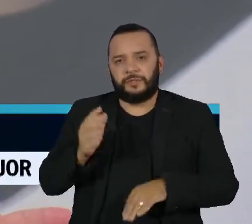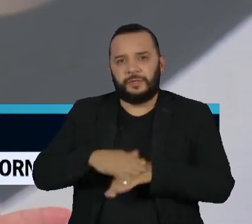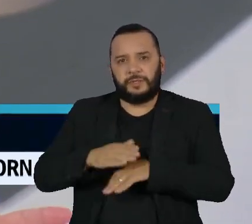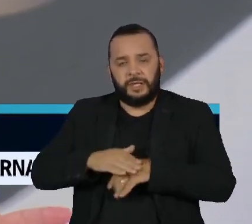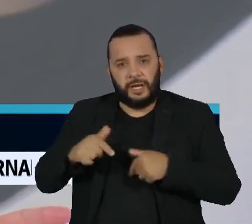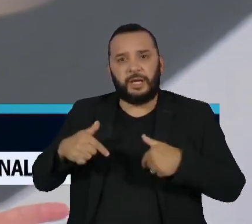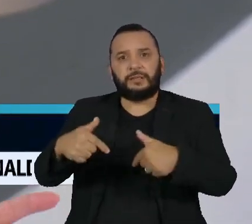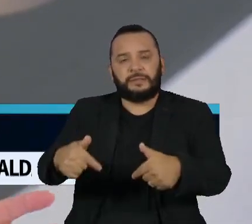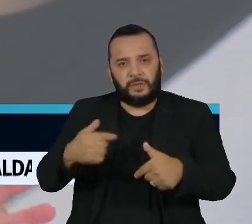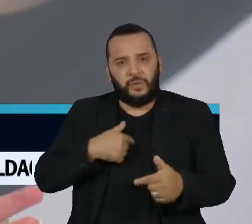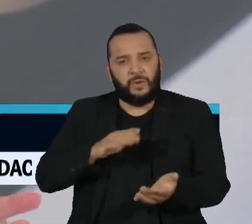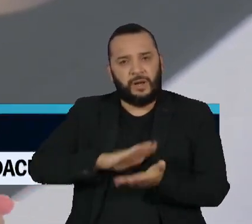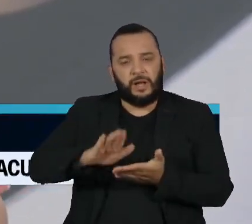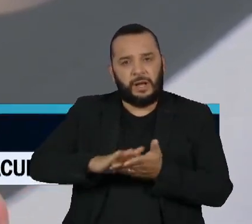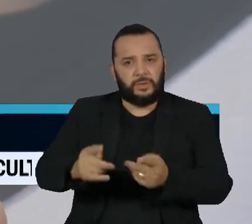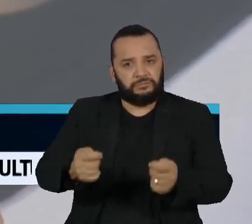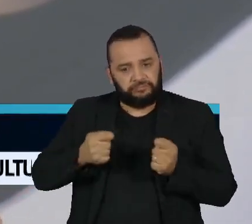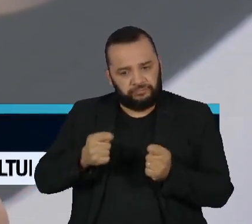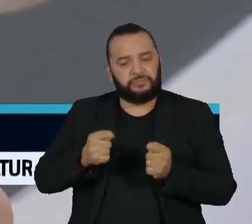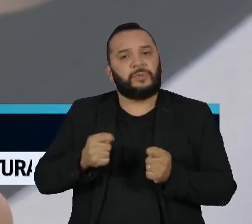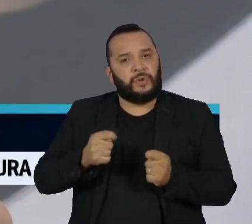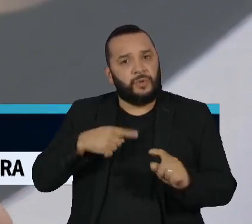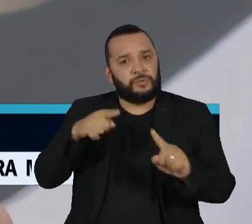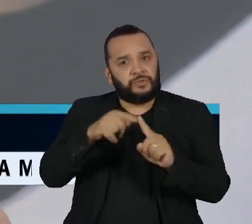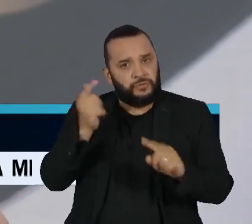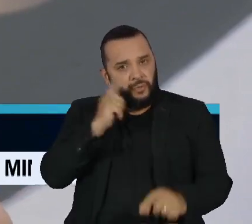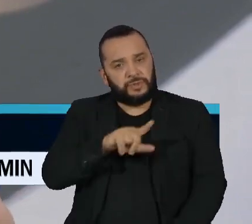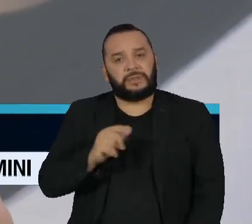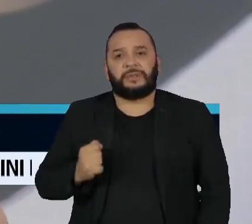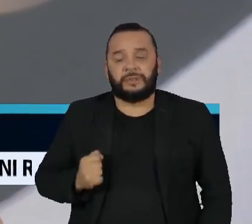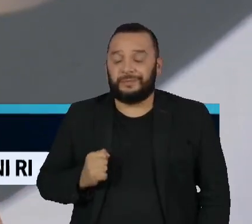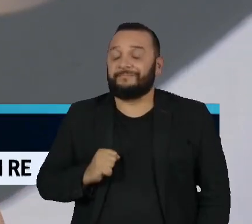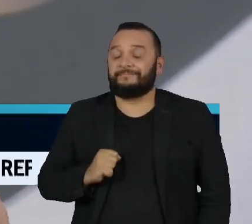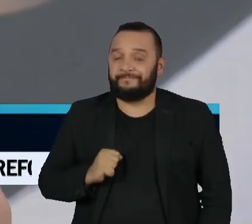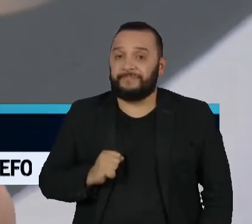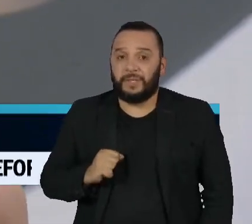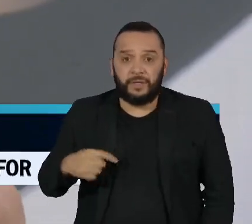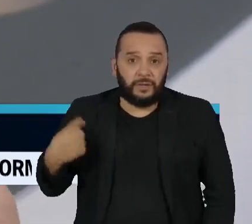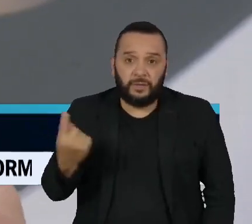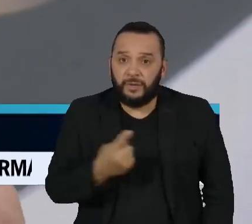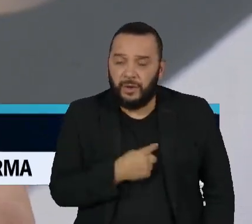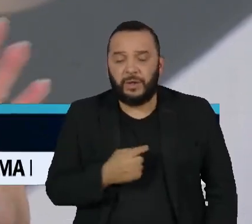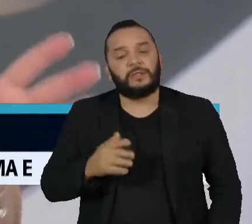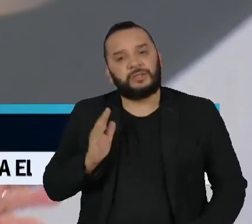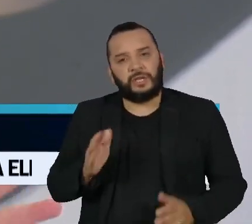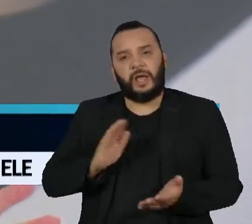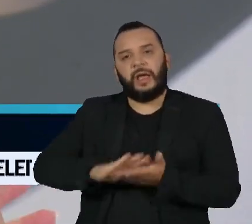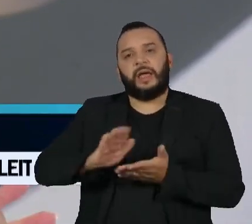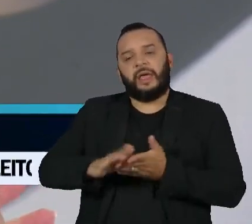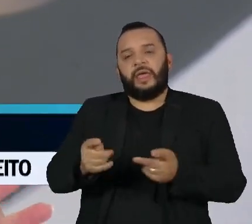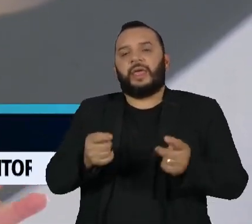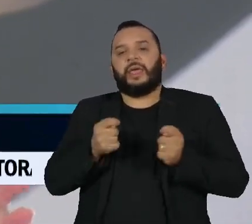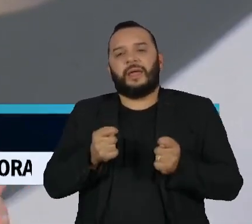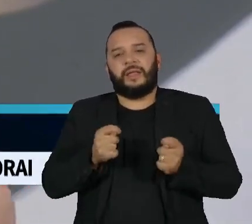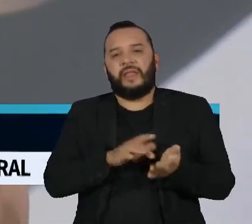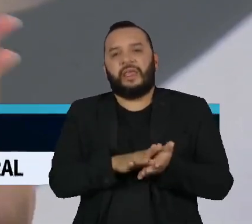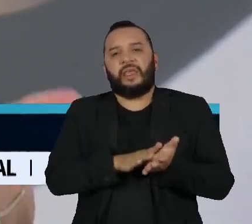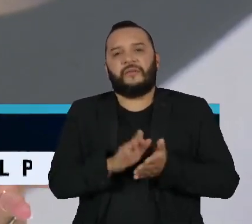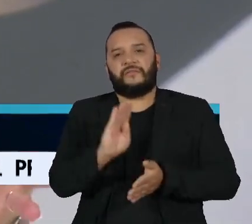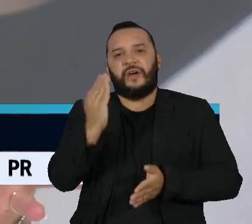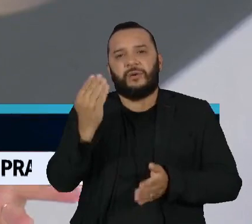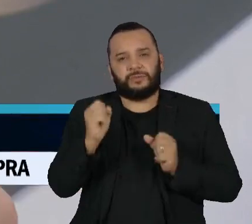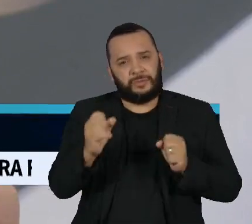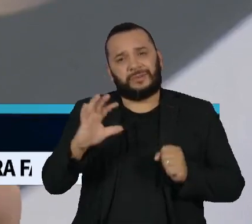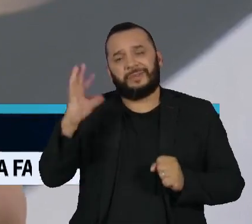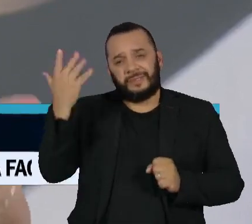resultado fiscal acontecer. Então, a gente corre o risco de caminhar cada vez mais rápido para um arcabouço meio que para inglês ver, né? A gente